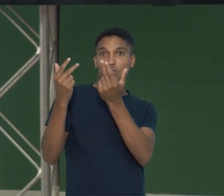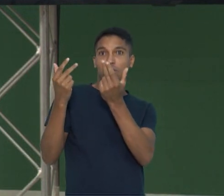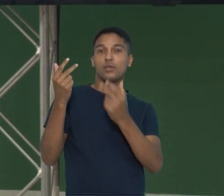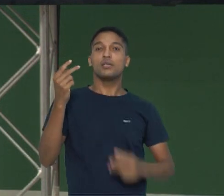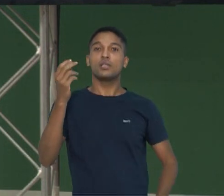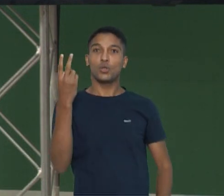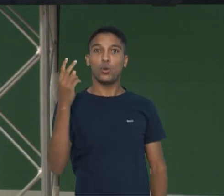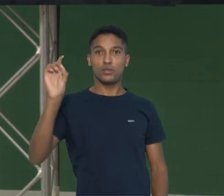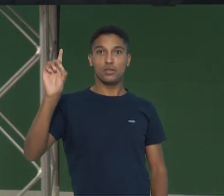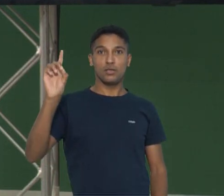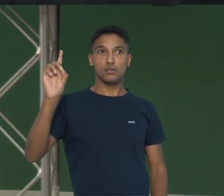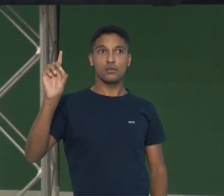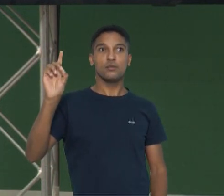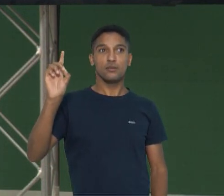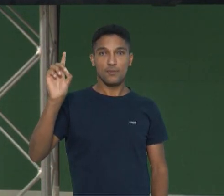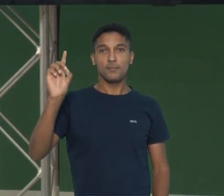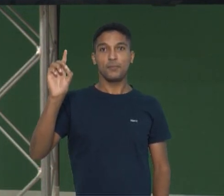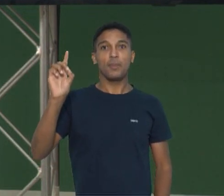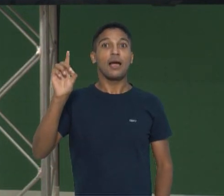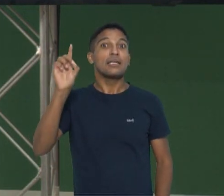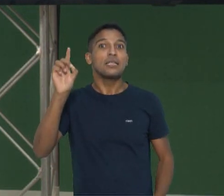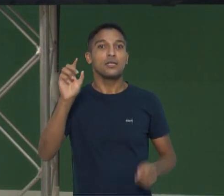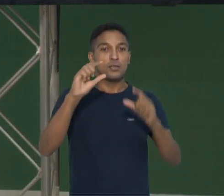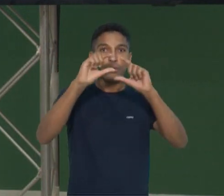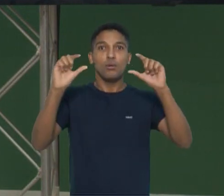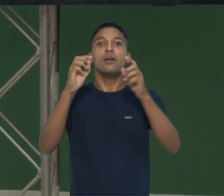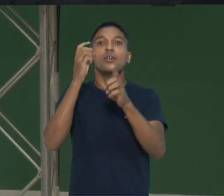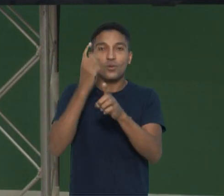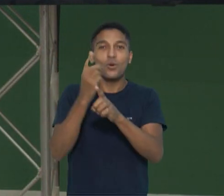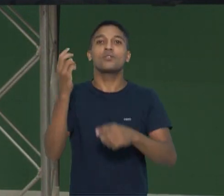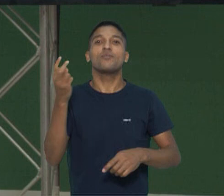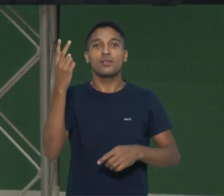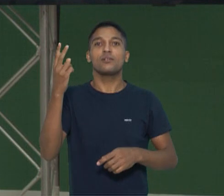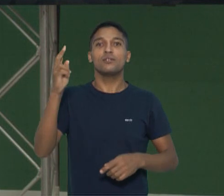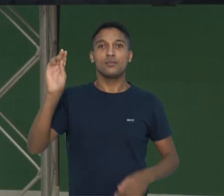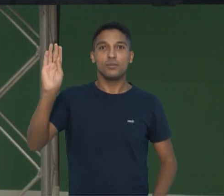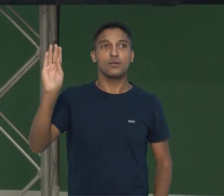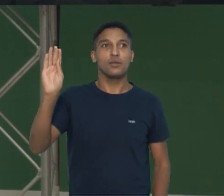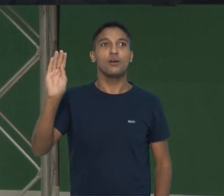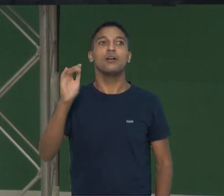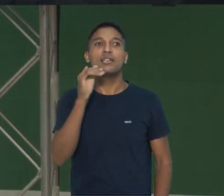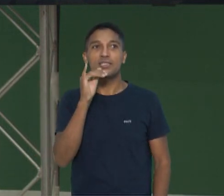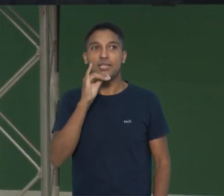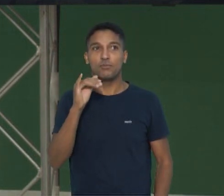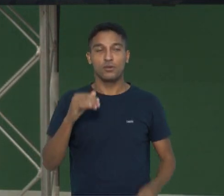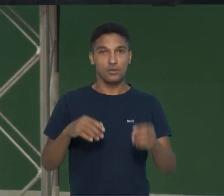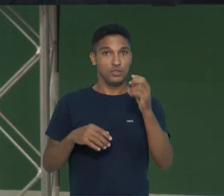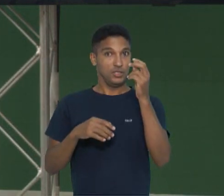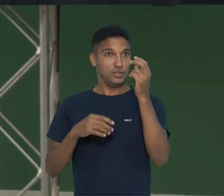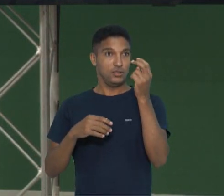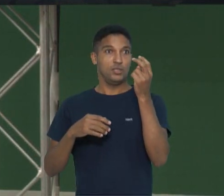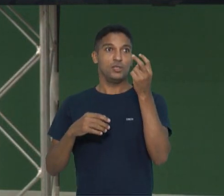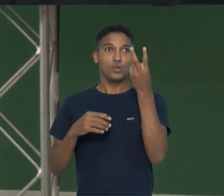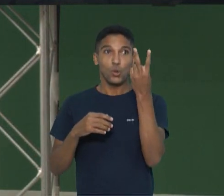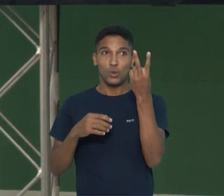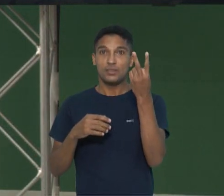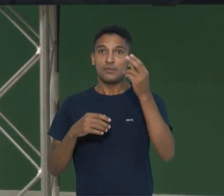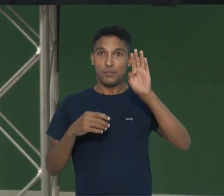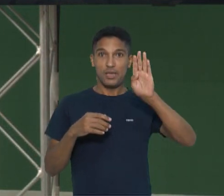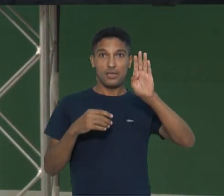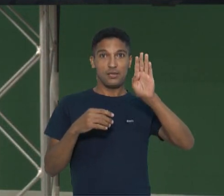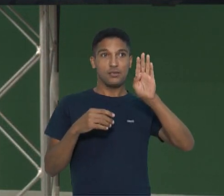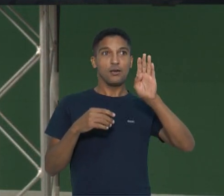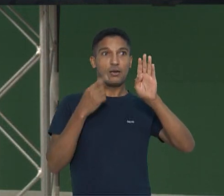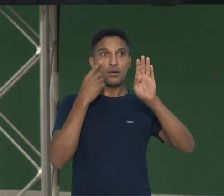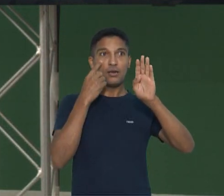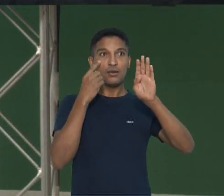daí nós já tiramos o valor de B. Então, se 2B vale 4, quer dizer que o B vale 2.